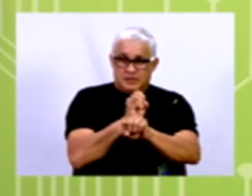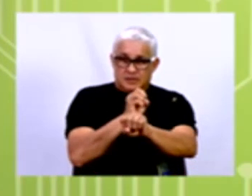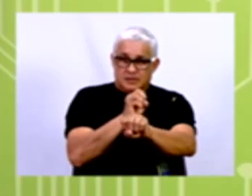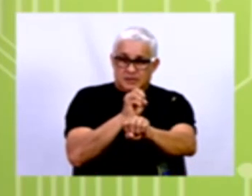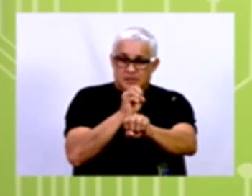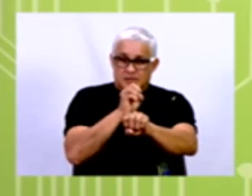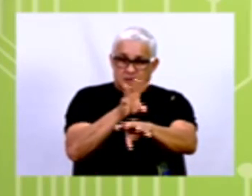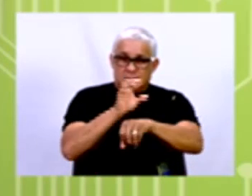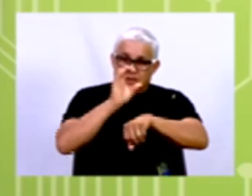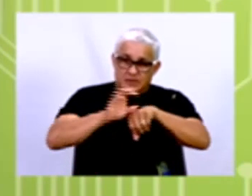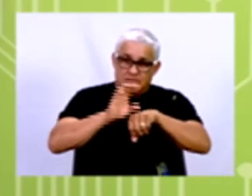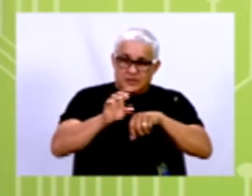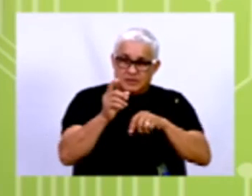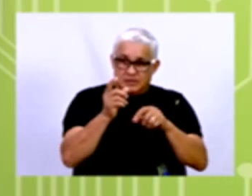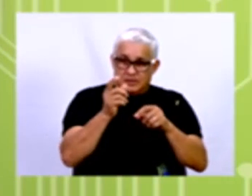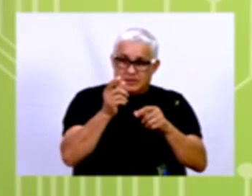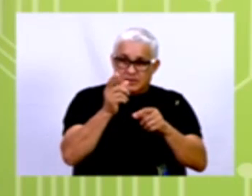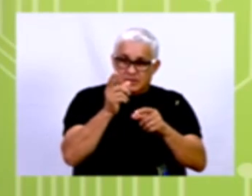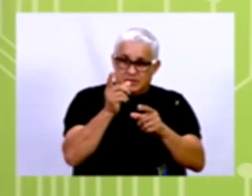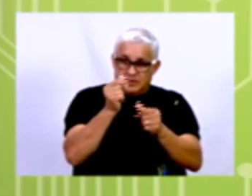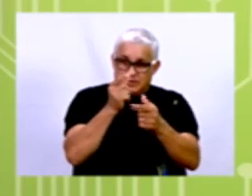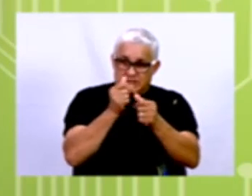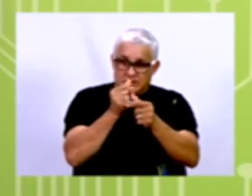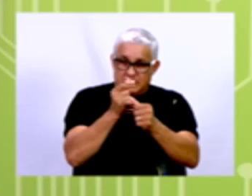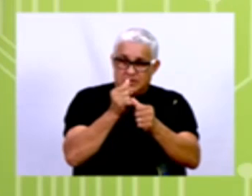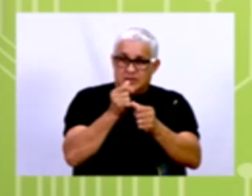do curso de Finanças EAD, que é